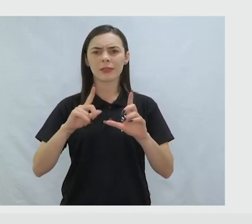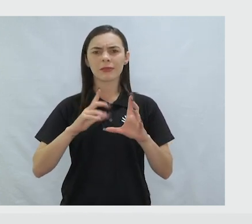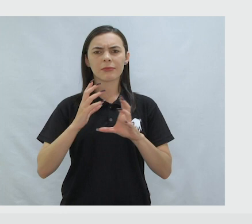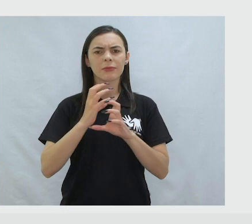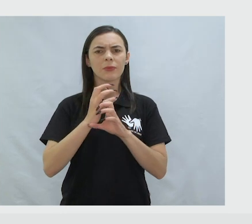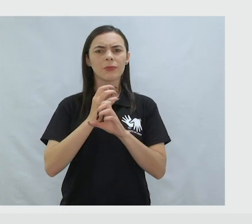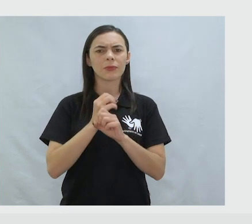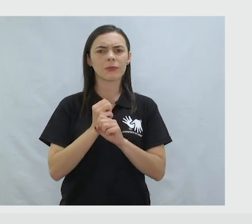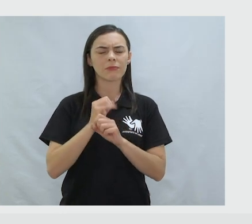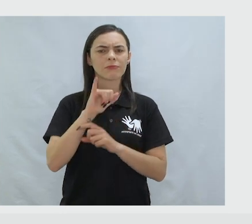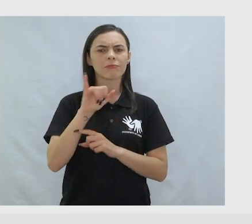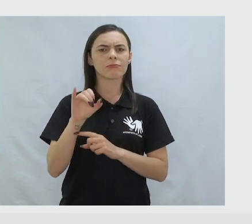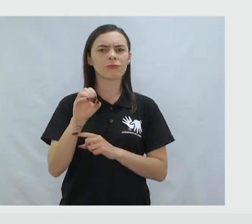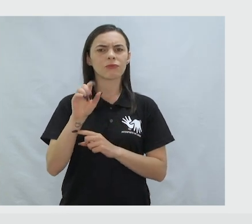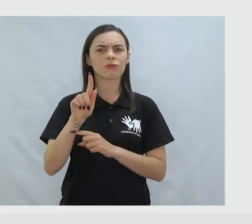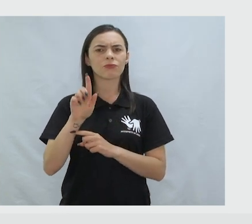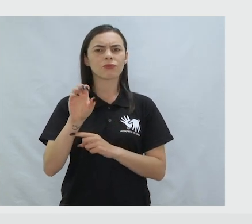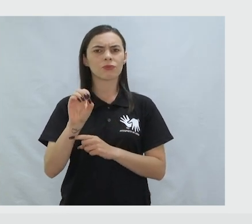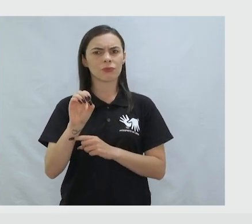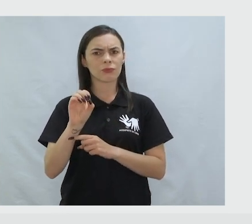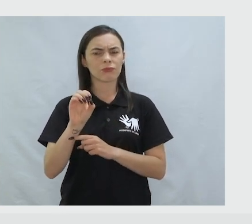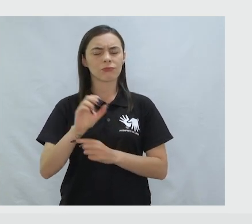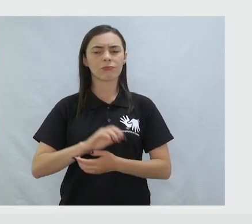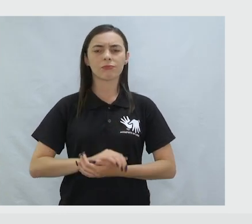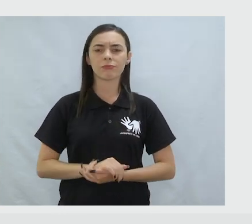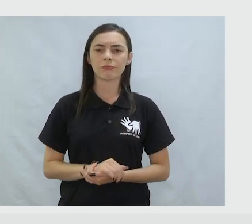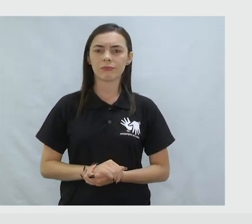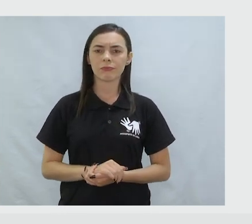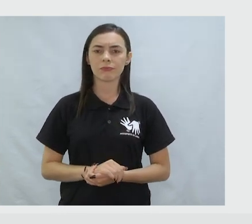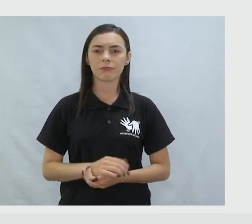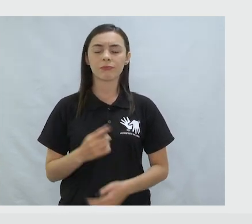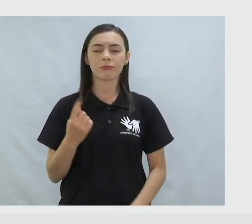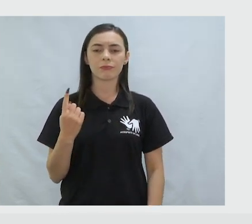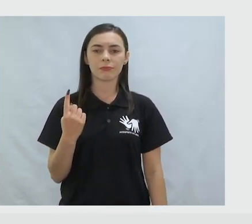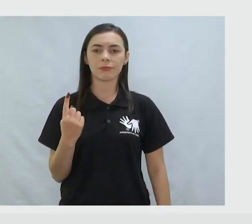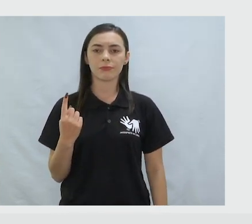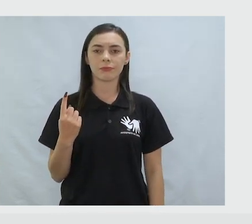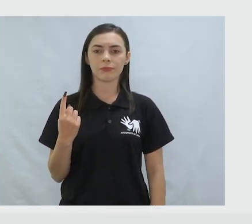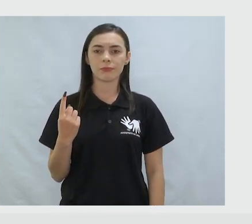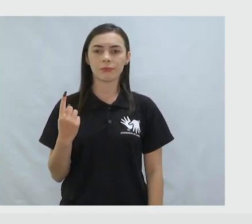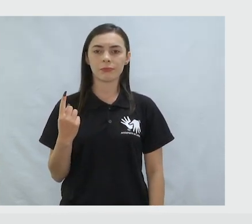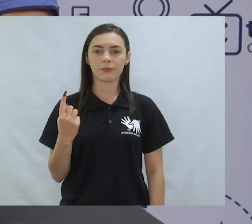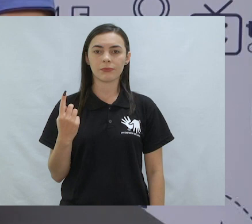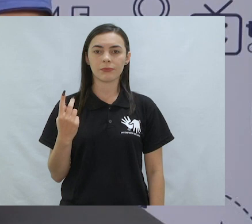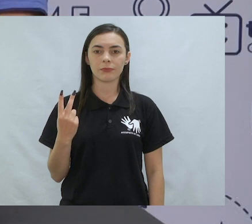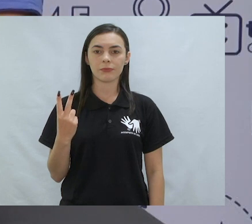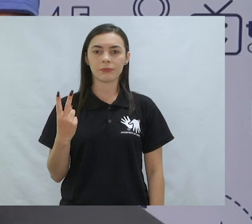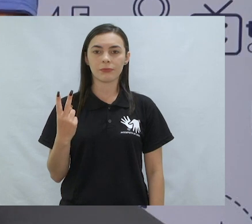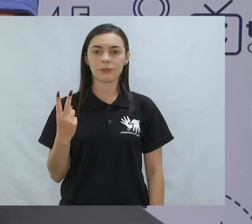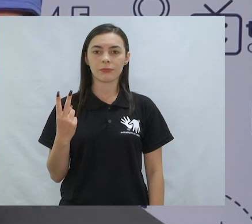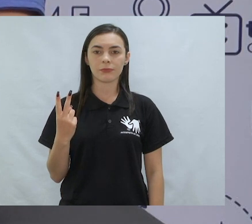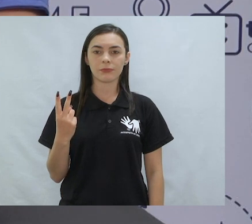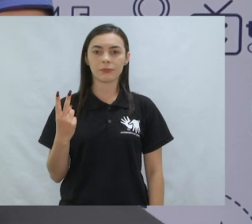letras formam a palavra jogo? Vamos junto de novo? Olhe lá. Uma,